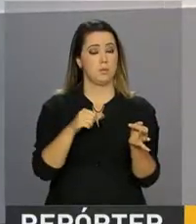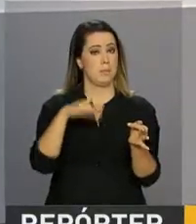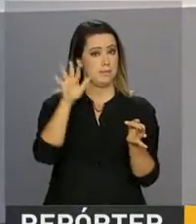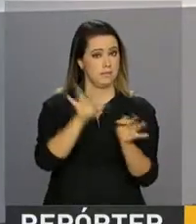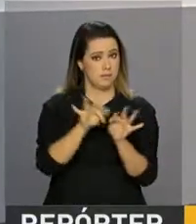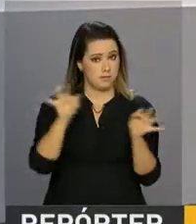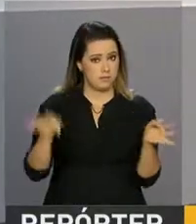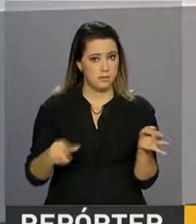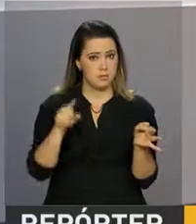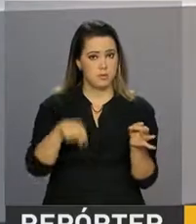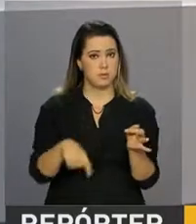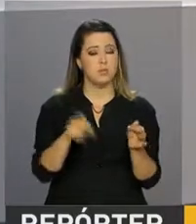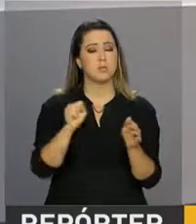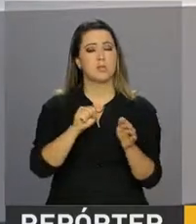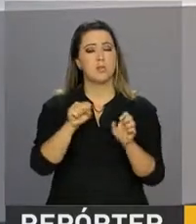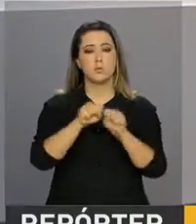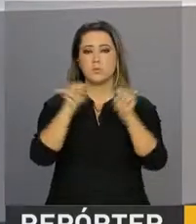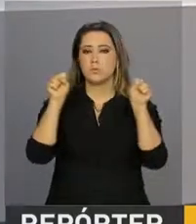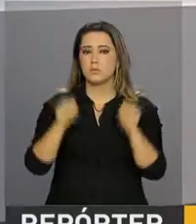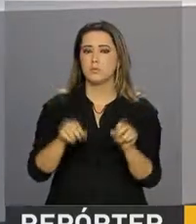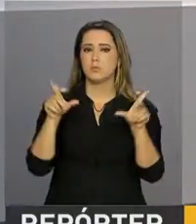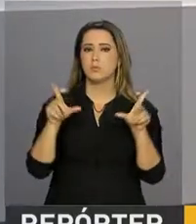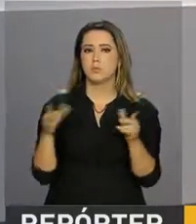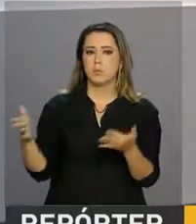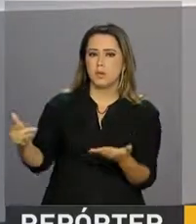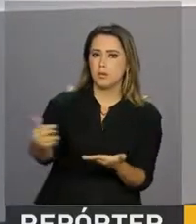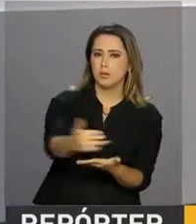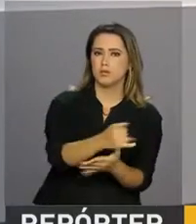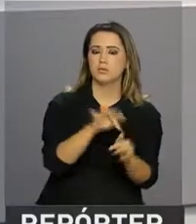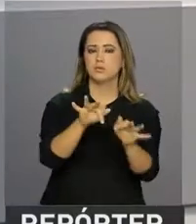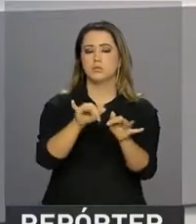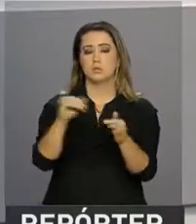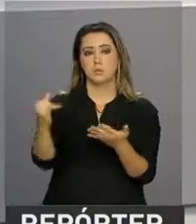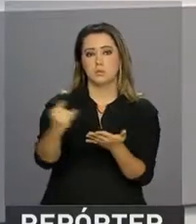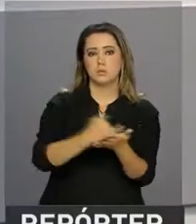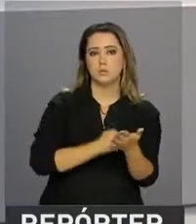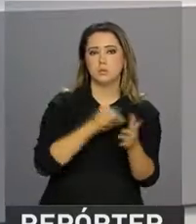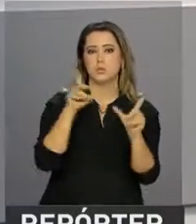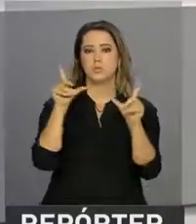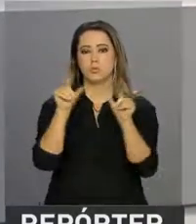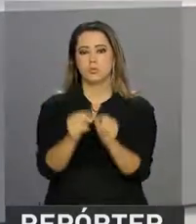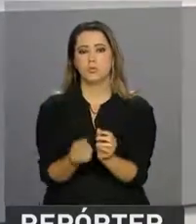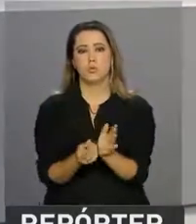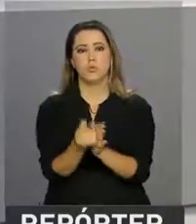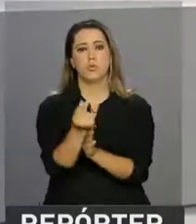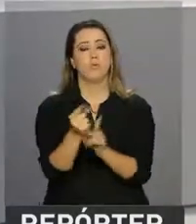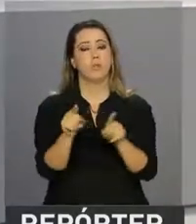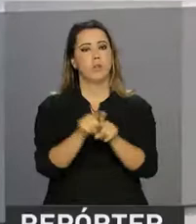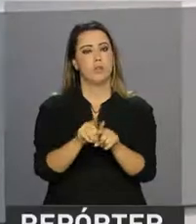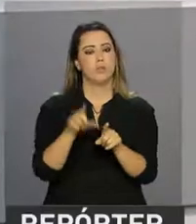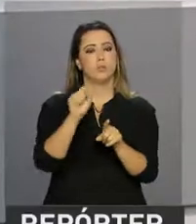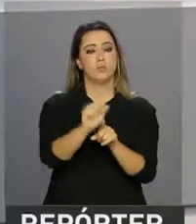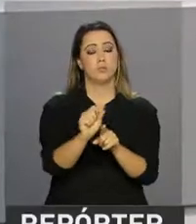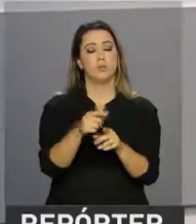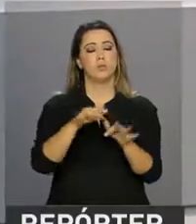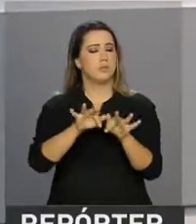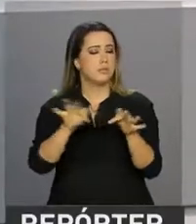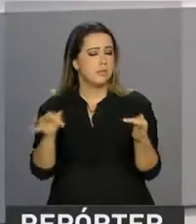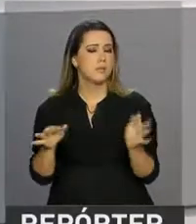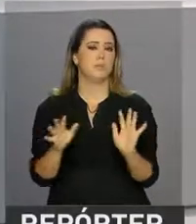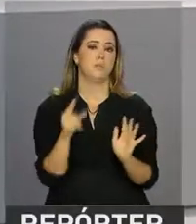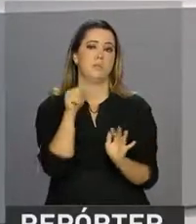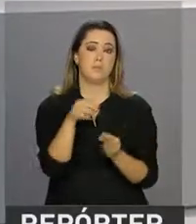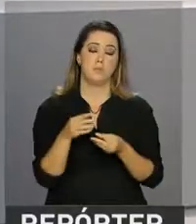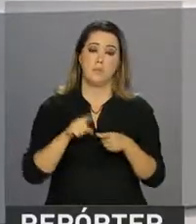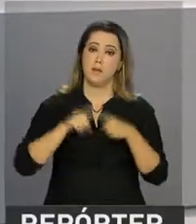arrecadação de impostos que reduz a burocracia carga tributária para micro e pequenas empresas mas para garantir essas vantagens